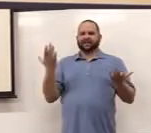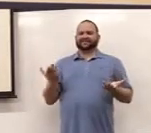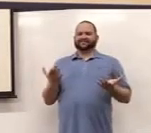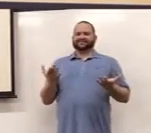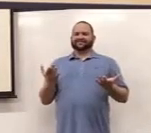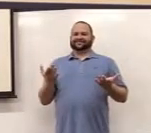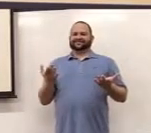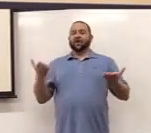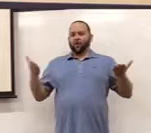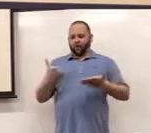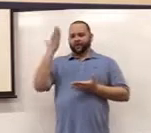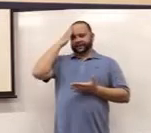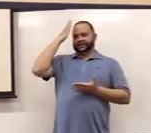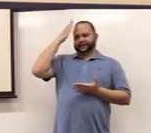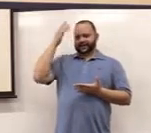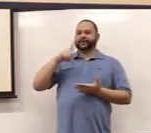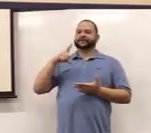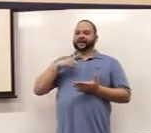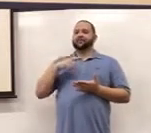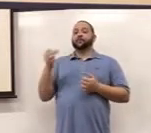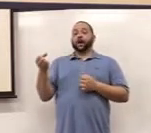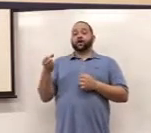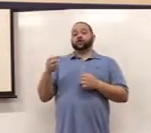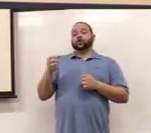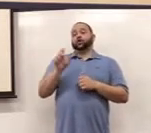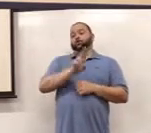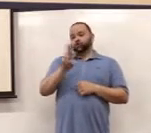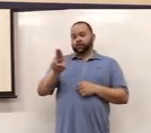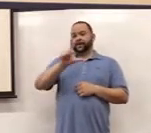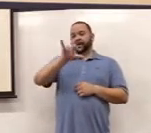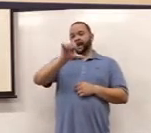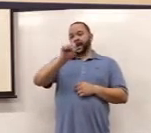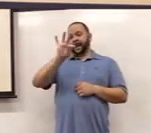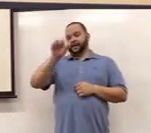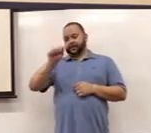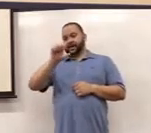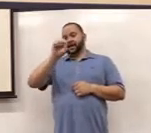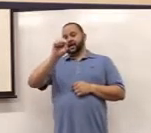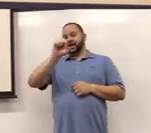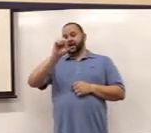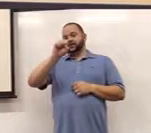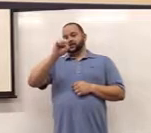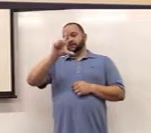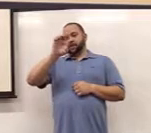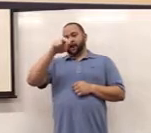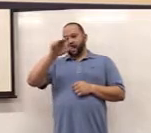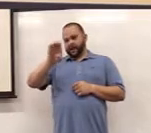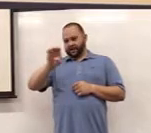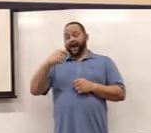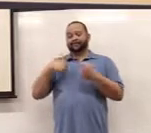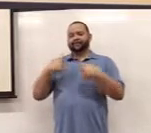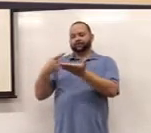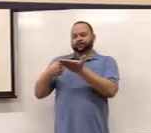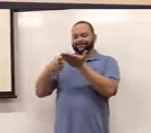gente sabe hoje que é uma música do Beethoven chamada Missa Solenes. E aí ele teve que negociar com as pessoas para saber